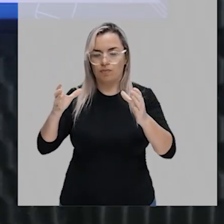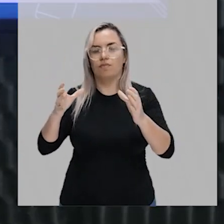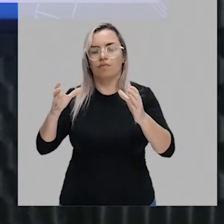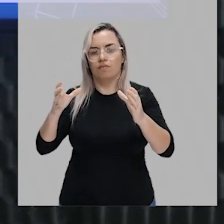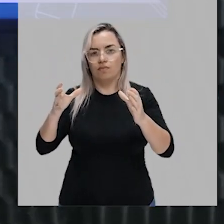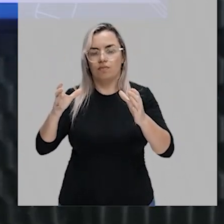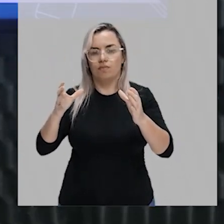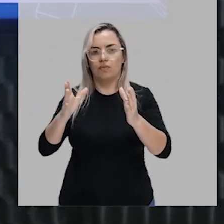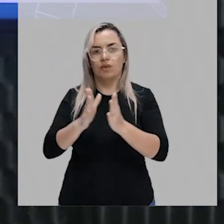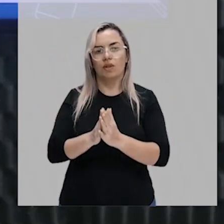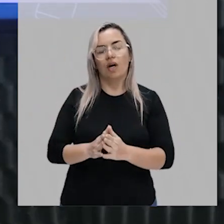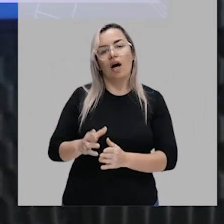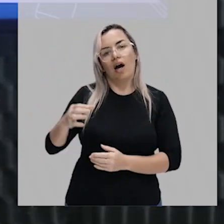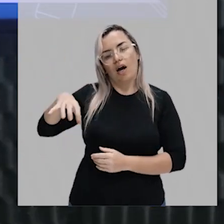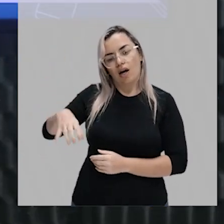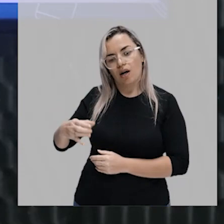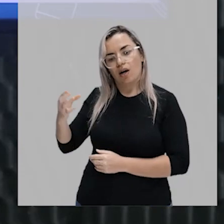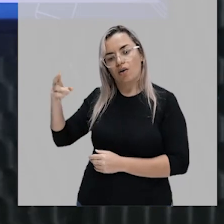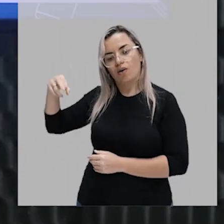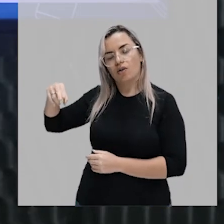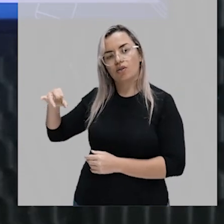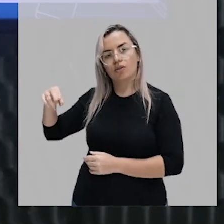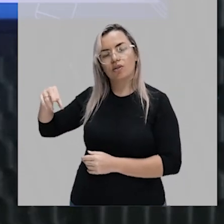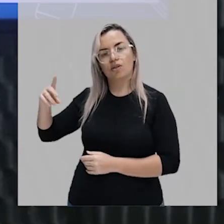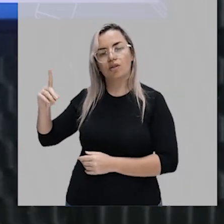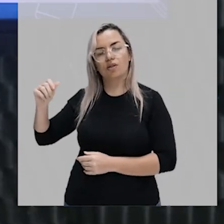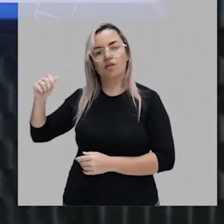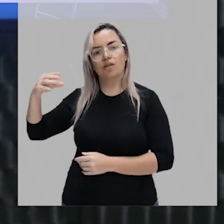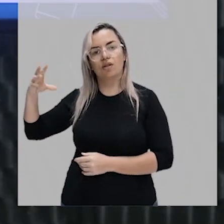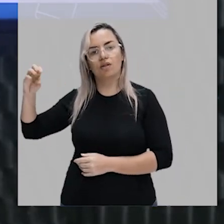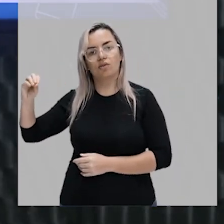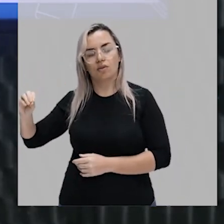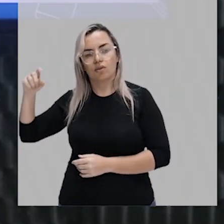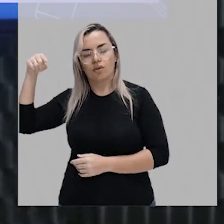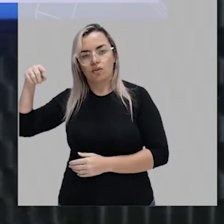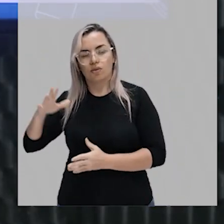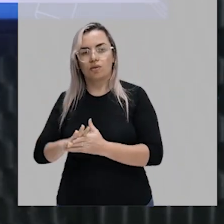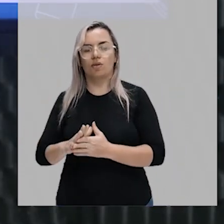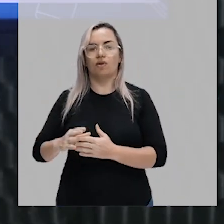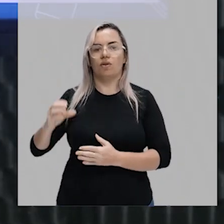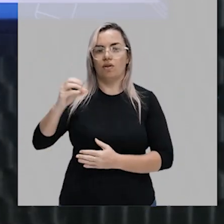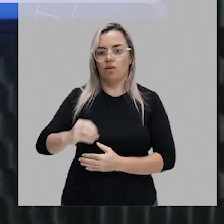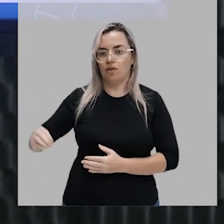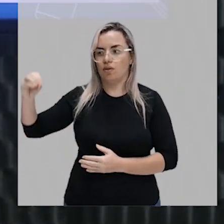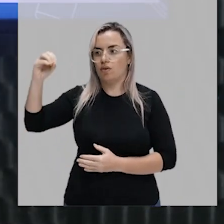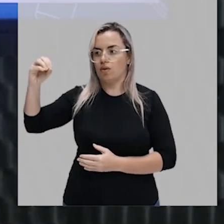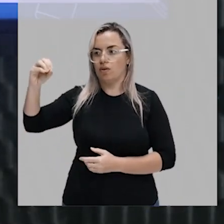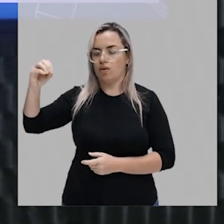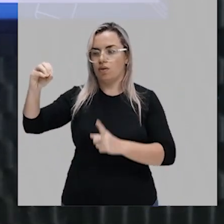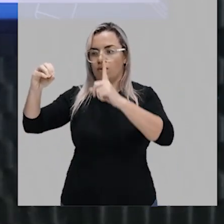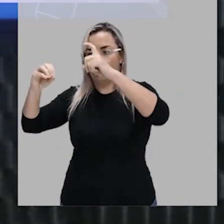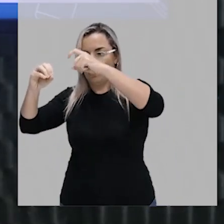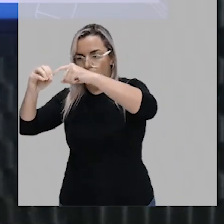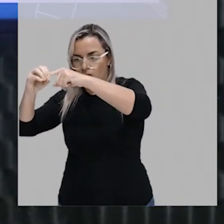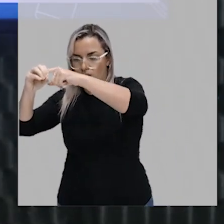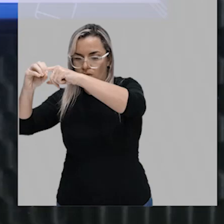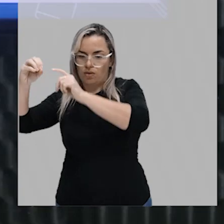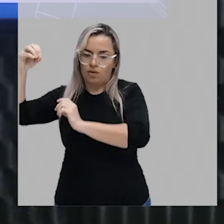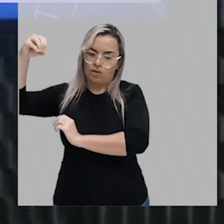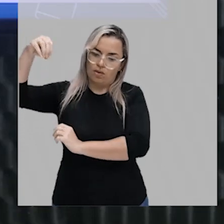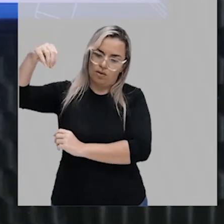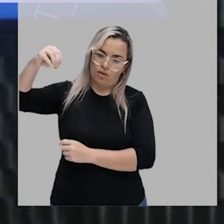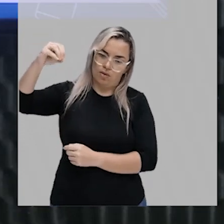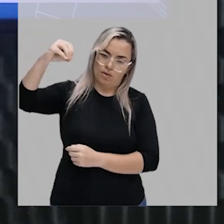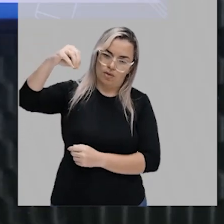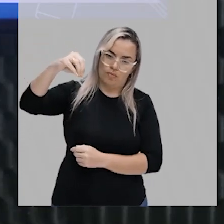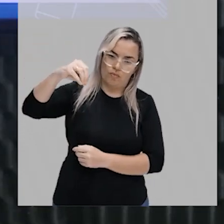de nidação. Nidação é a implantação do óvulo fecundado na parede do útero, que a gente